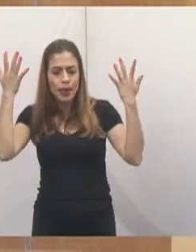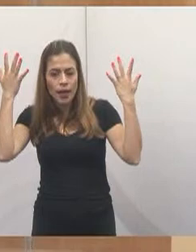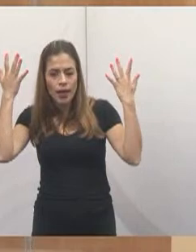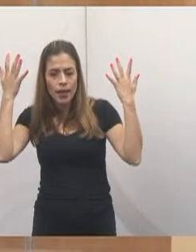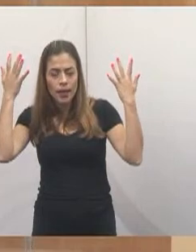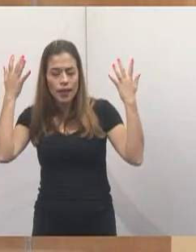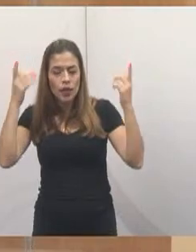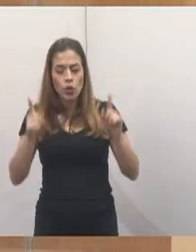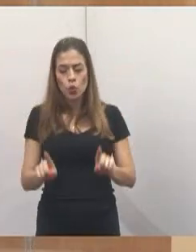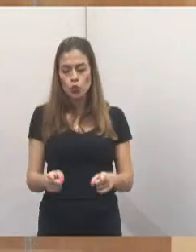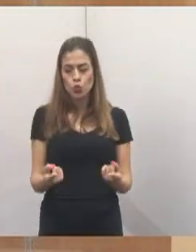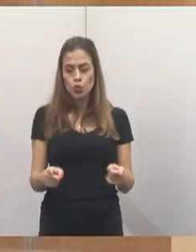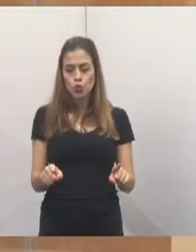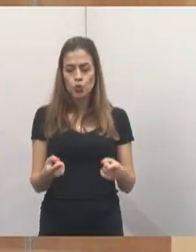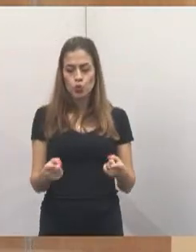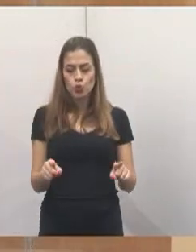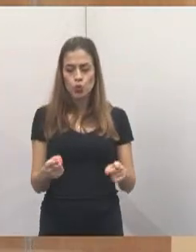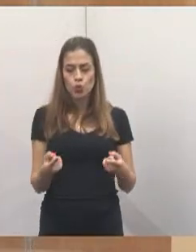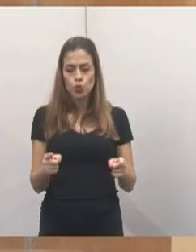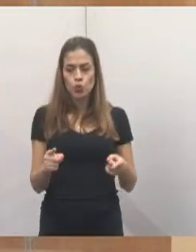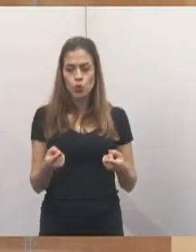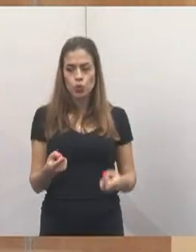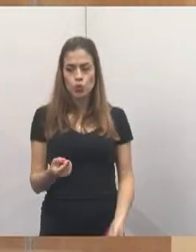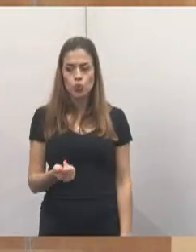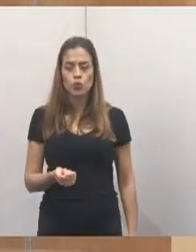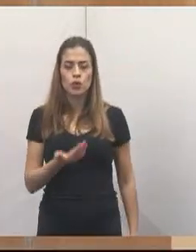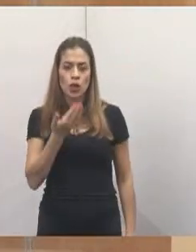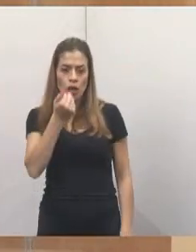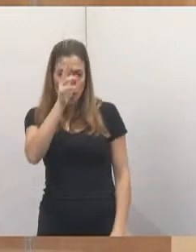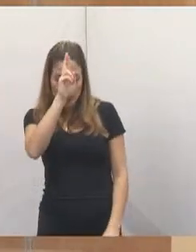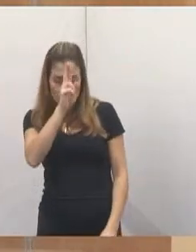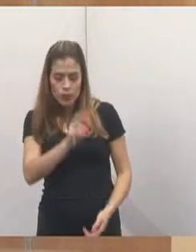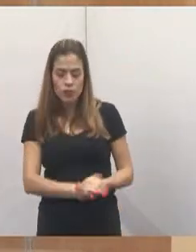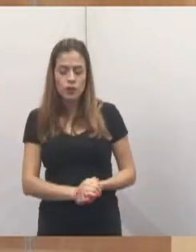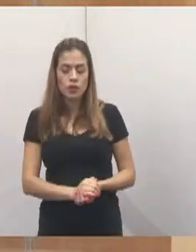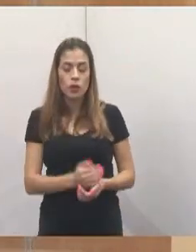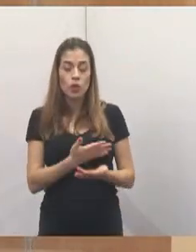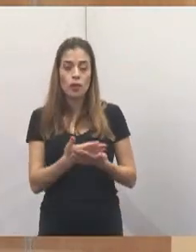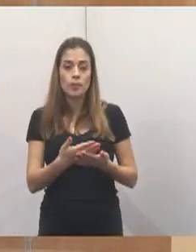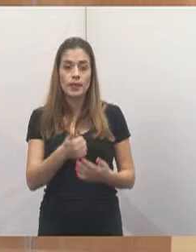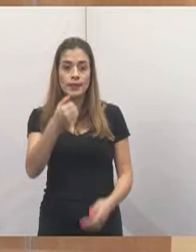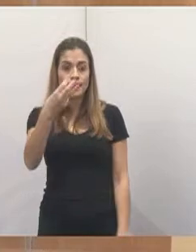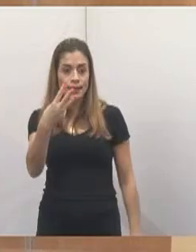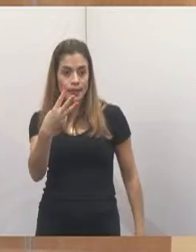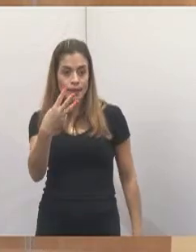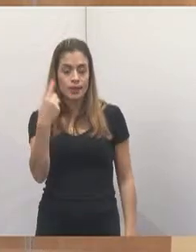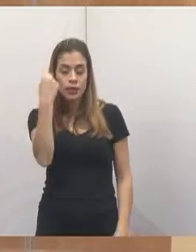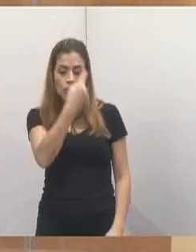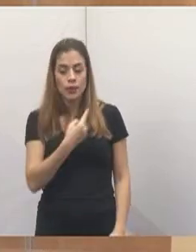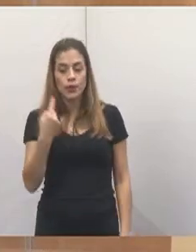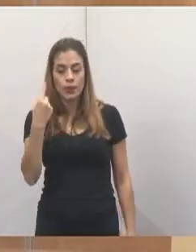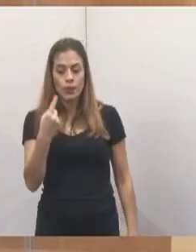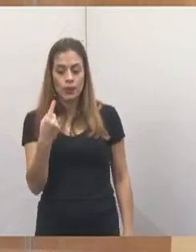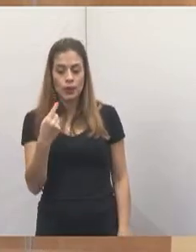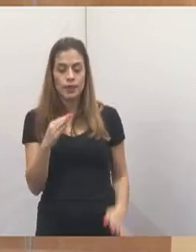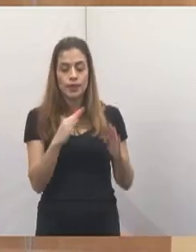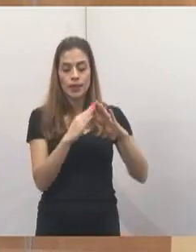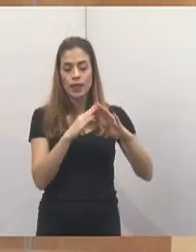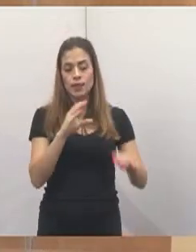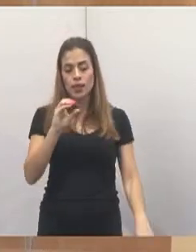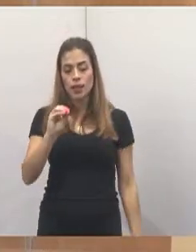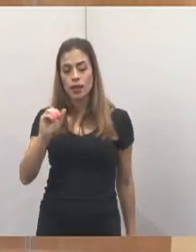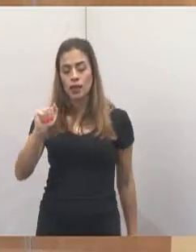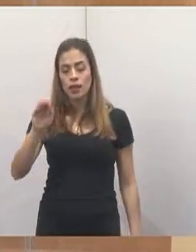um churrasco, almoço-churrasco na Casa dos Advogados, a partir das 13 horas. Então, eu parabenizo a todos e peço